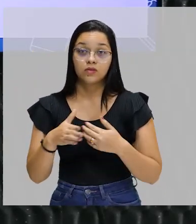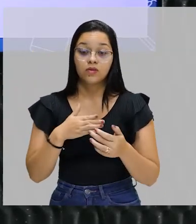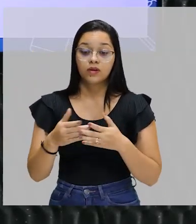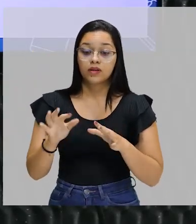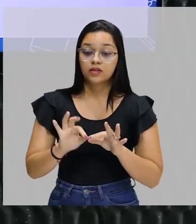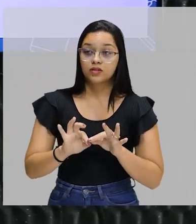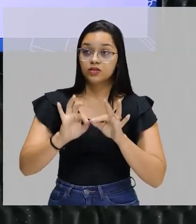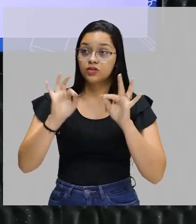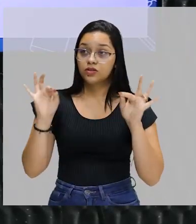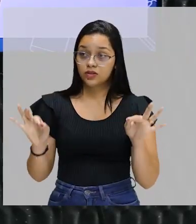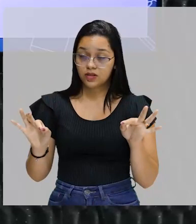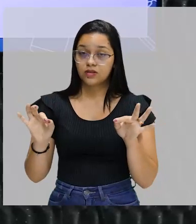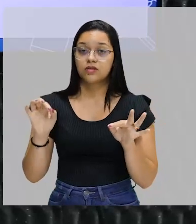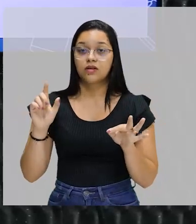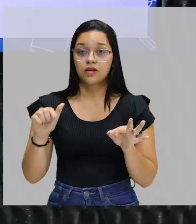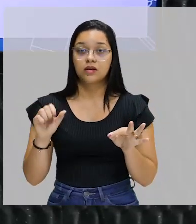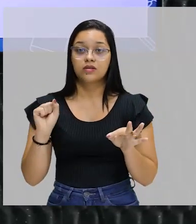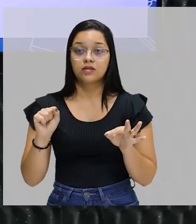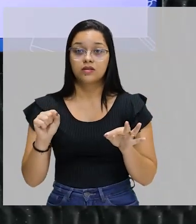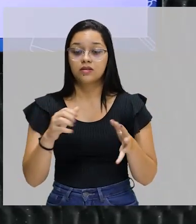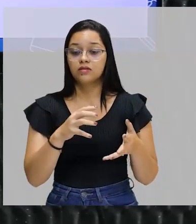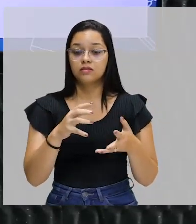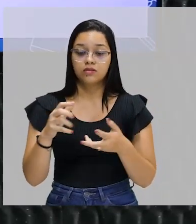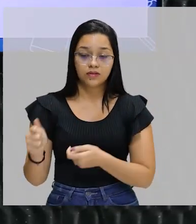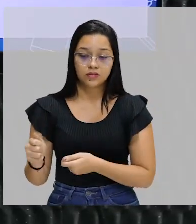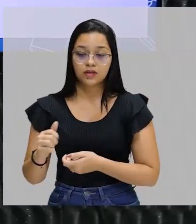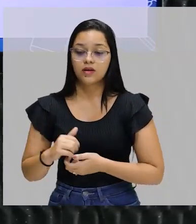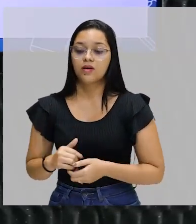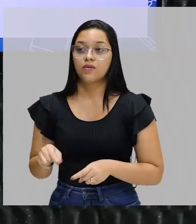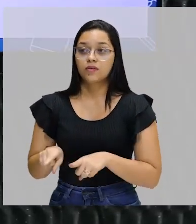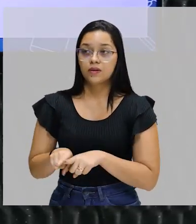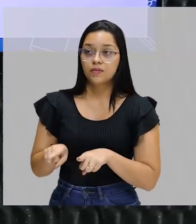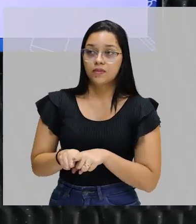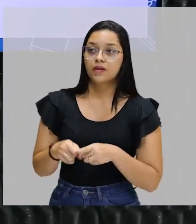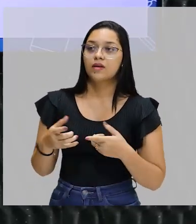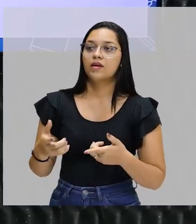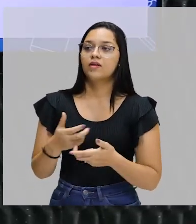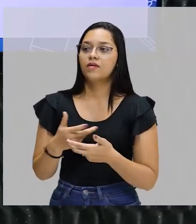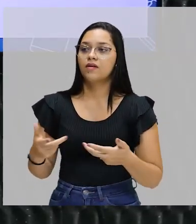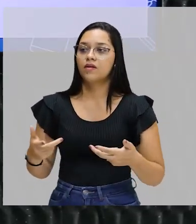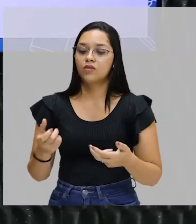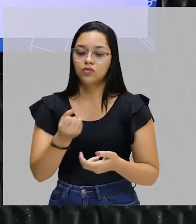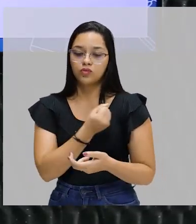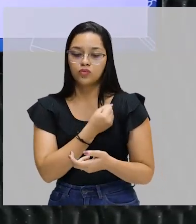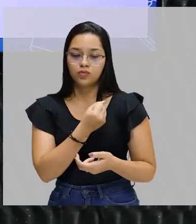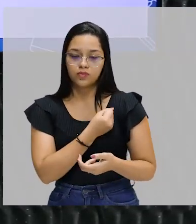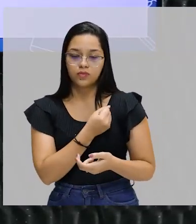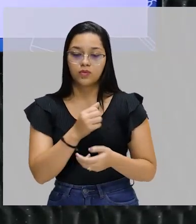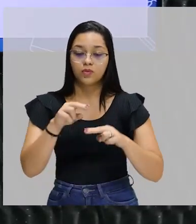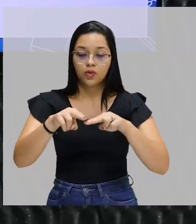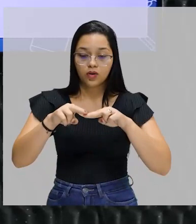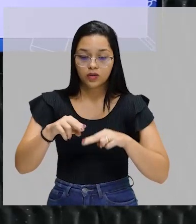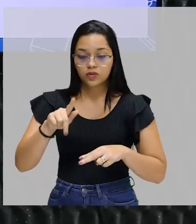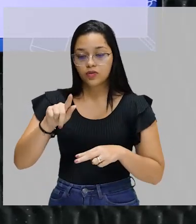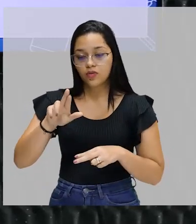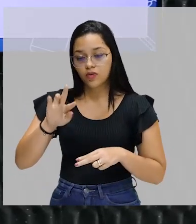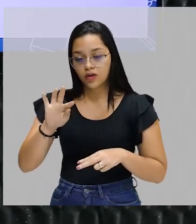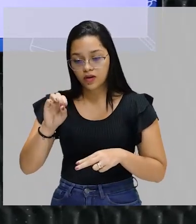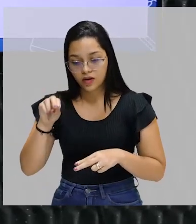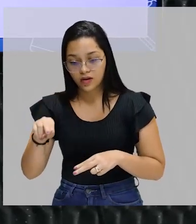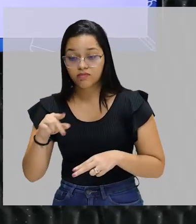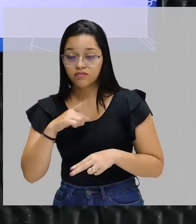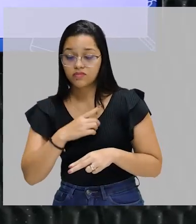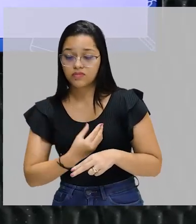distância, certo? A gravidade ela é universal e vem de um ilimitado número de objetos. Portanto, se os